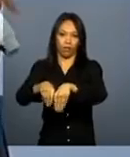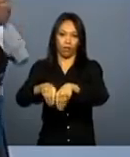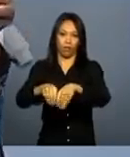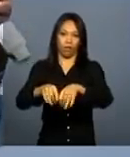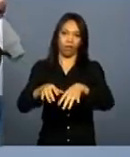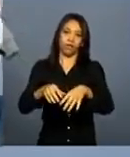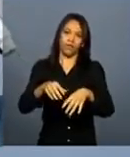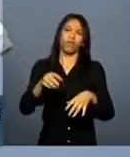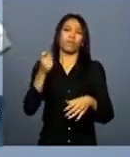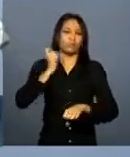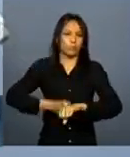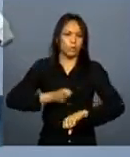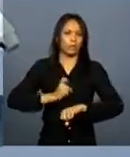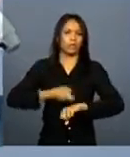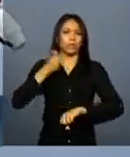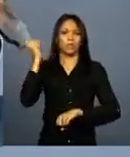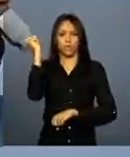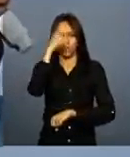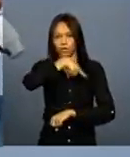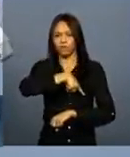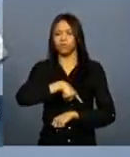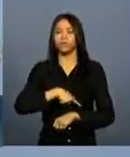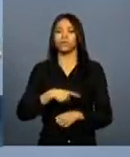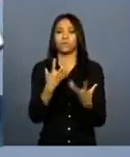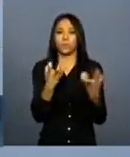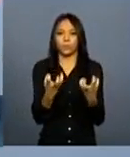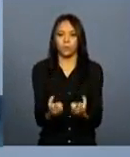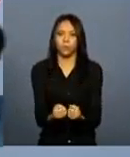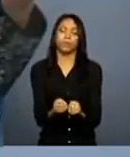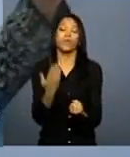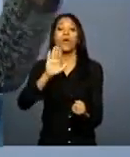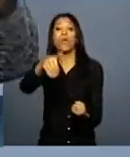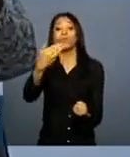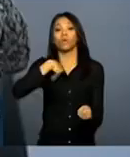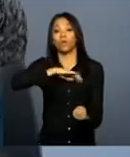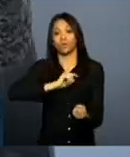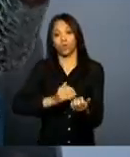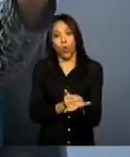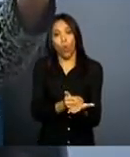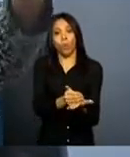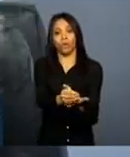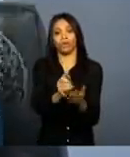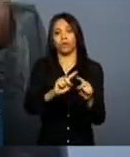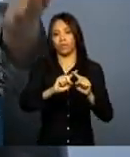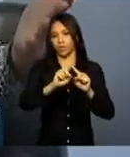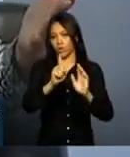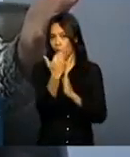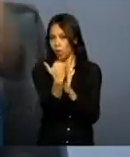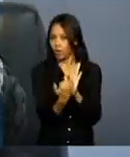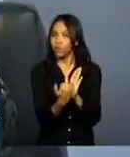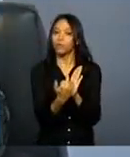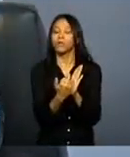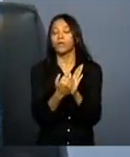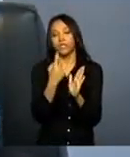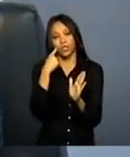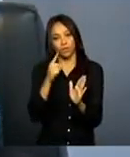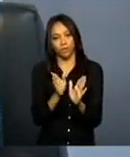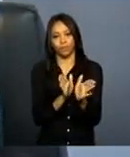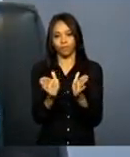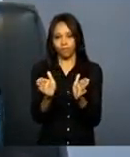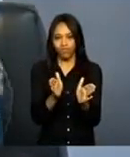a seca foi muito dura. E, quando a gente começou o nosso plano... Então, primeiro, eu acho que olhar esses dois momentos. Nós passamos por uma